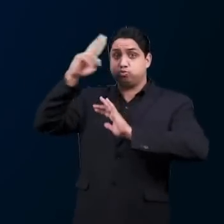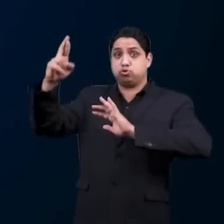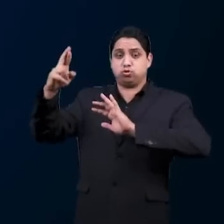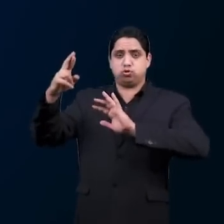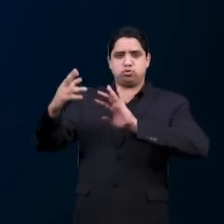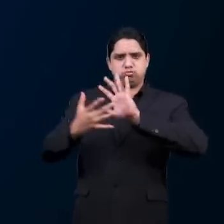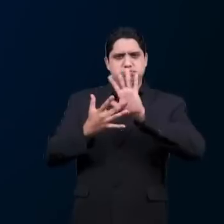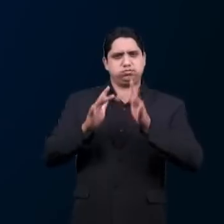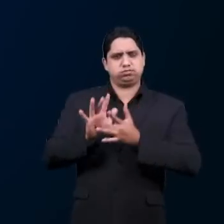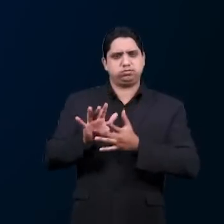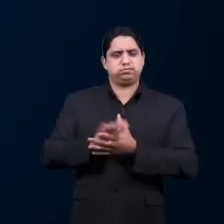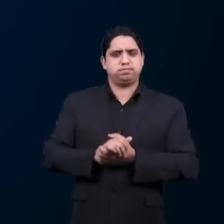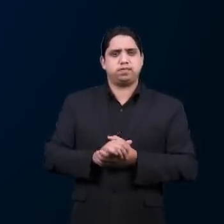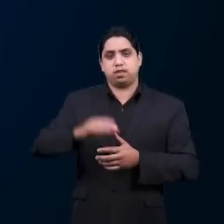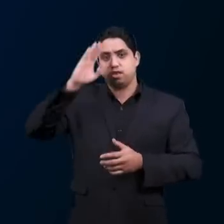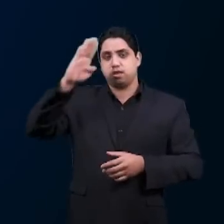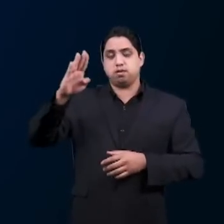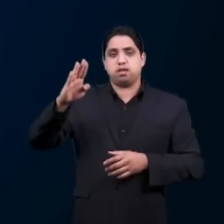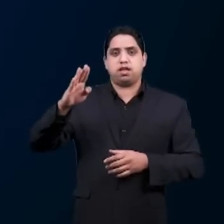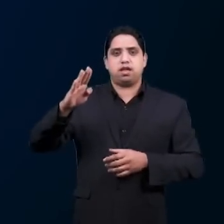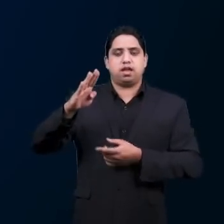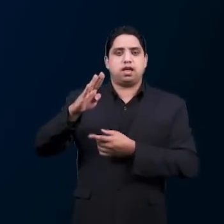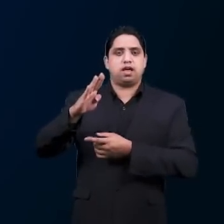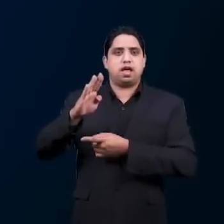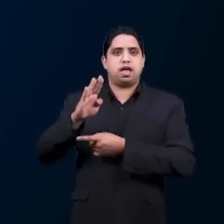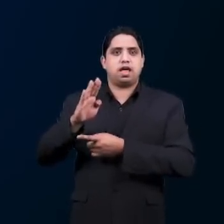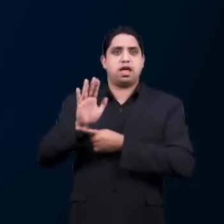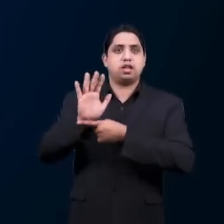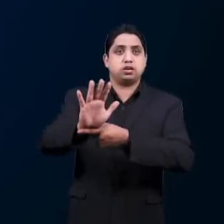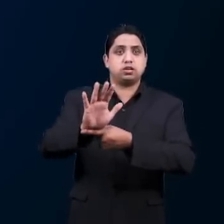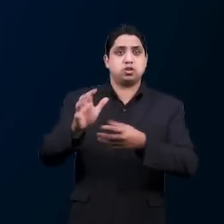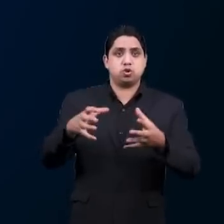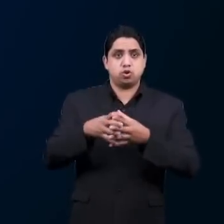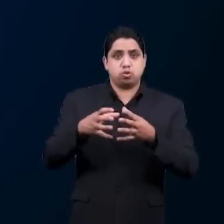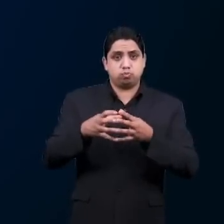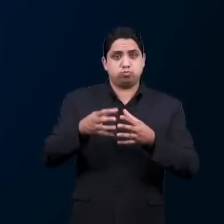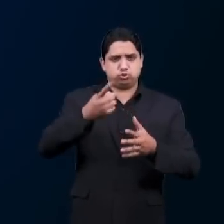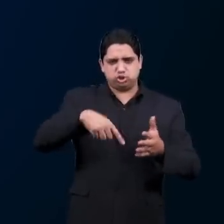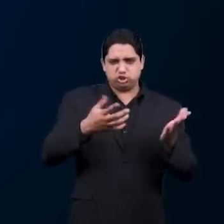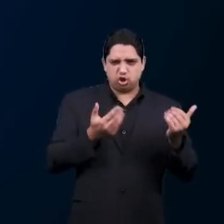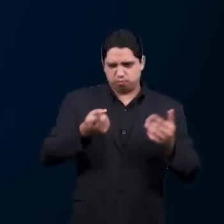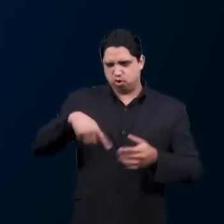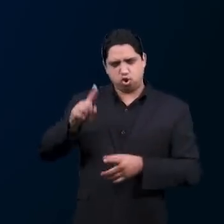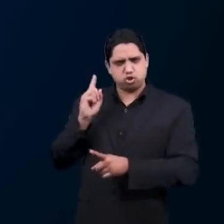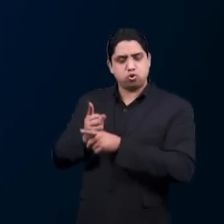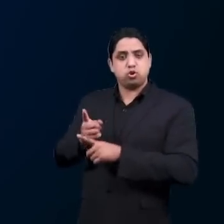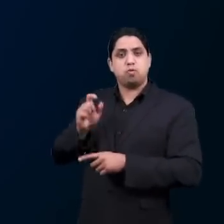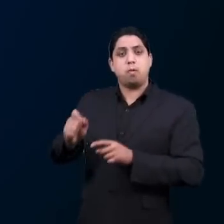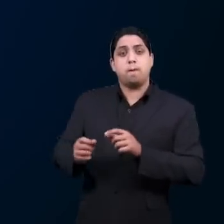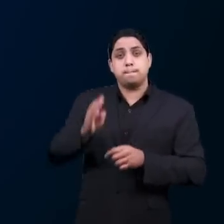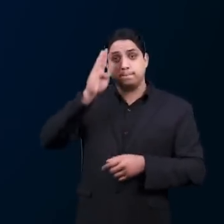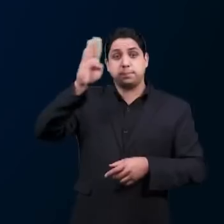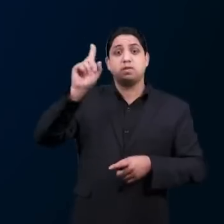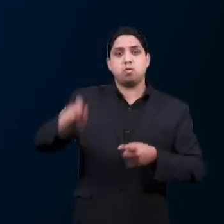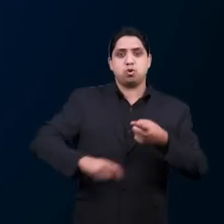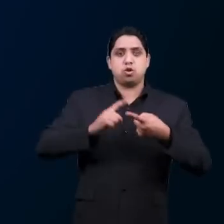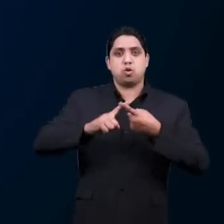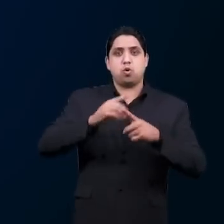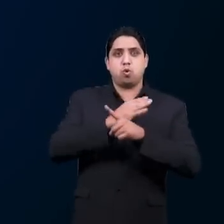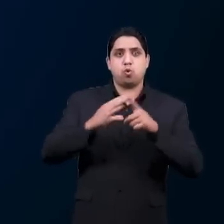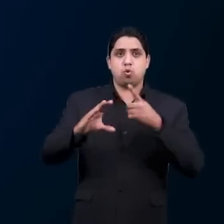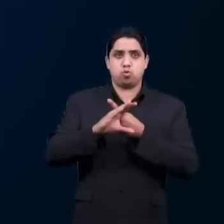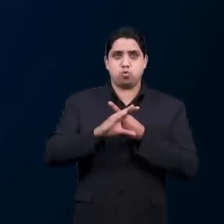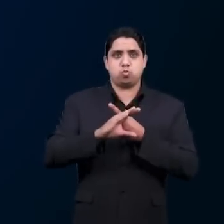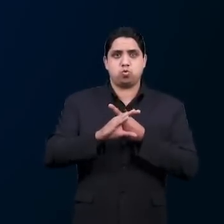Jesus. E os principais recursos que eu, junto com o meu grupo de jovens, encontramos foram o culto, por conta